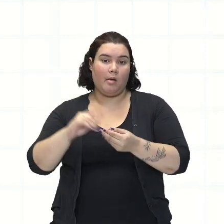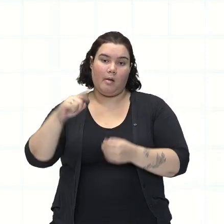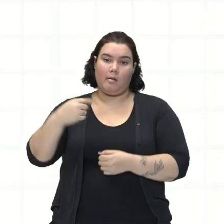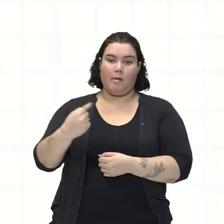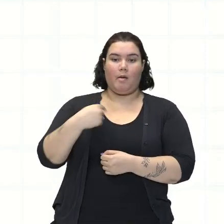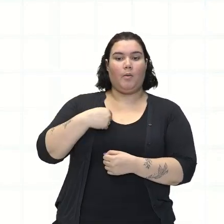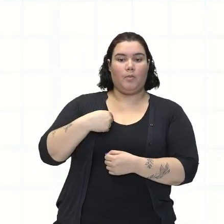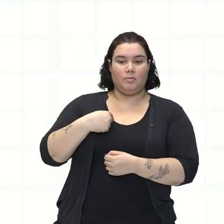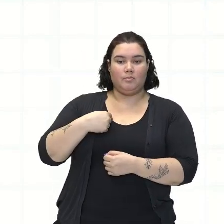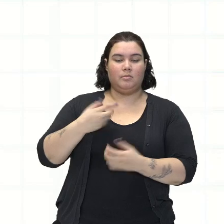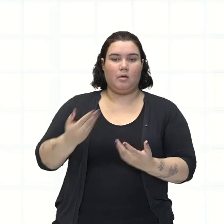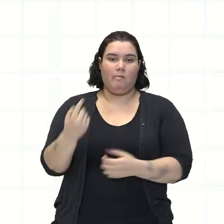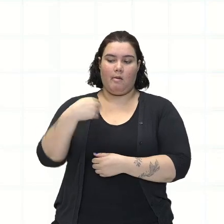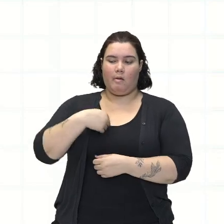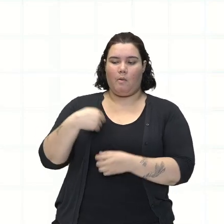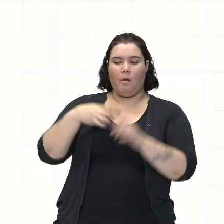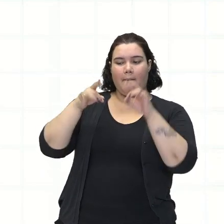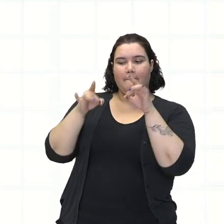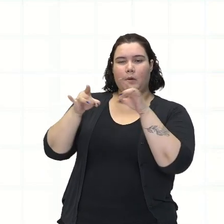eu.